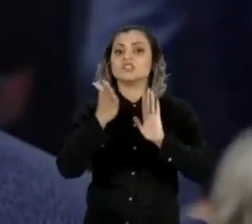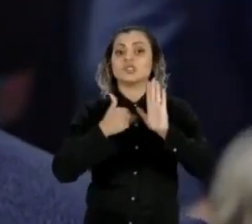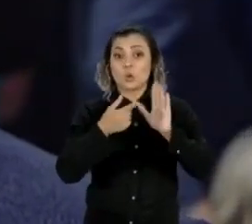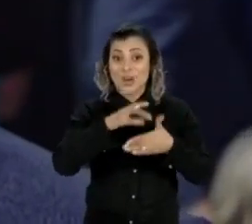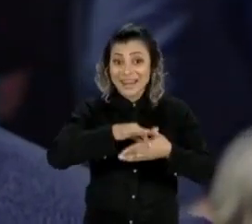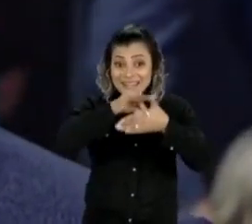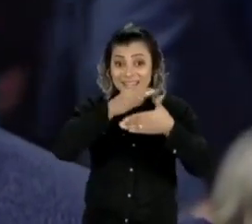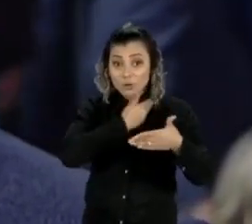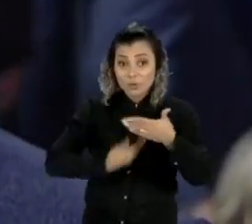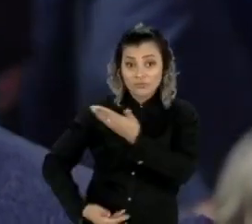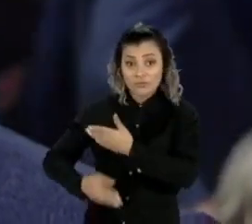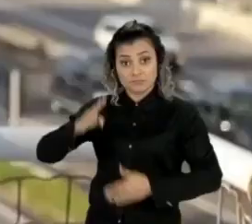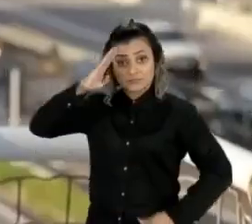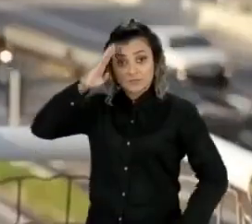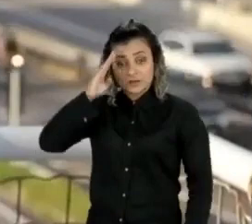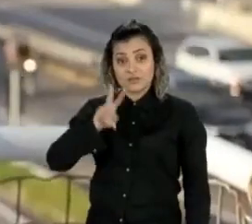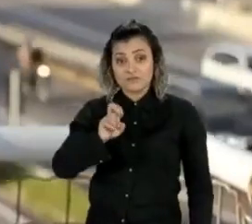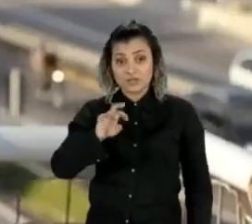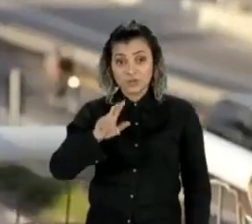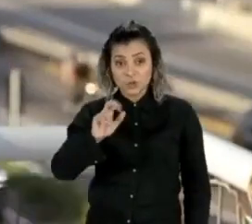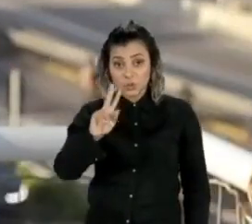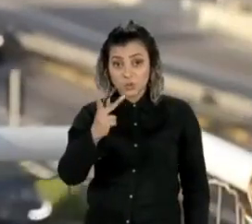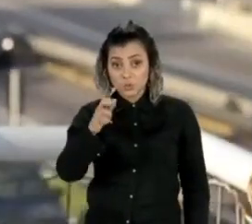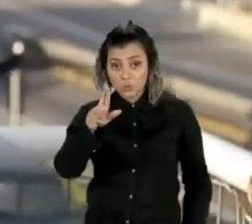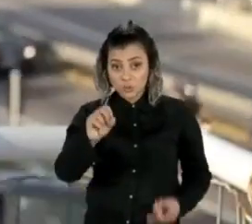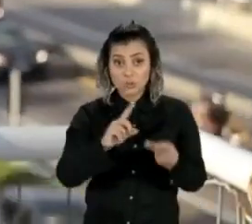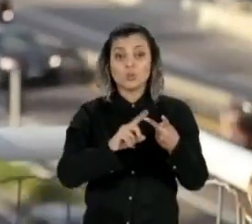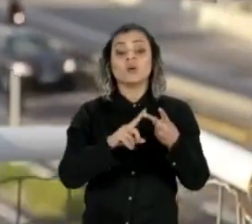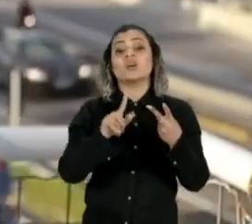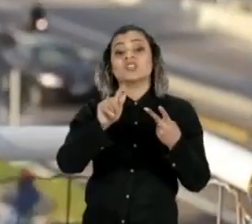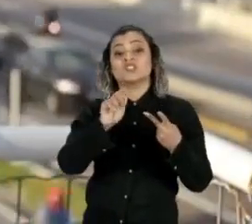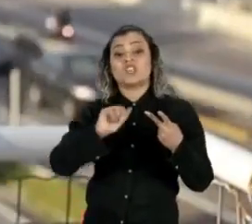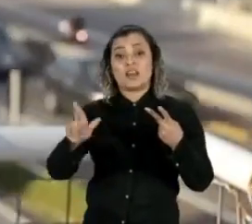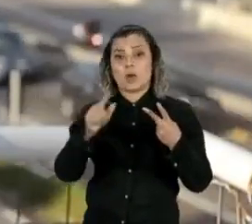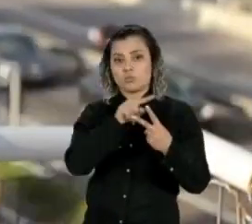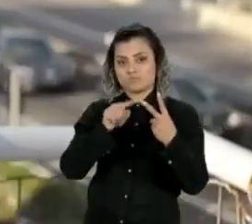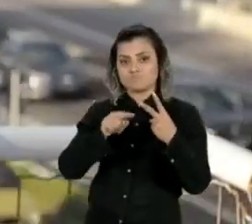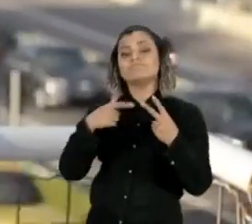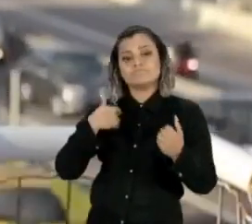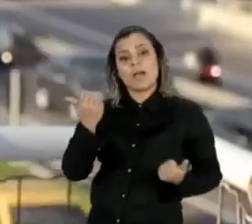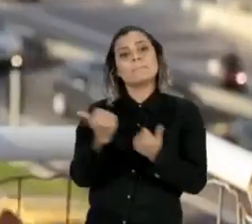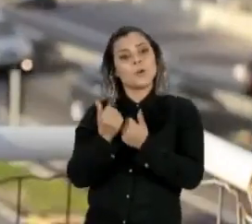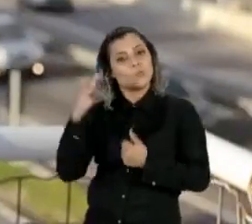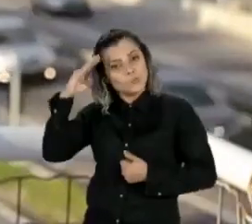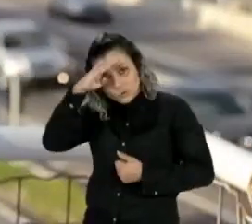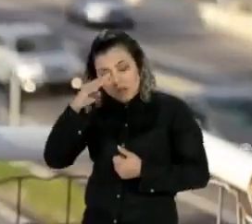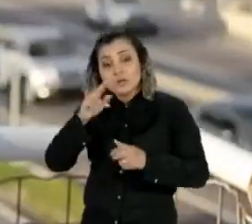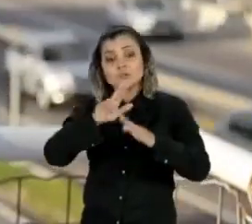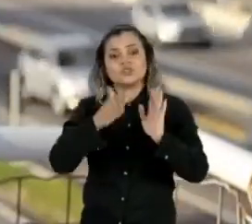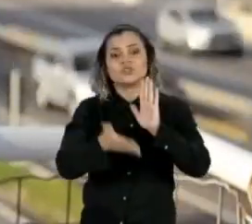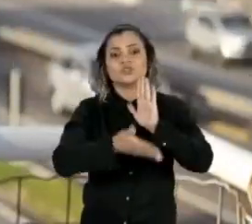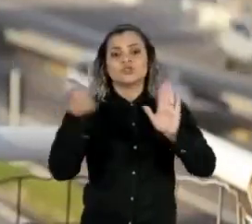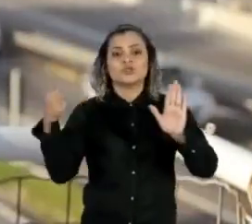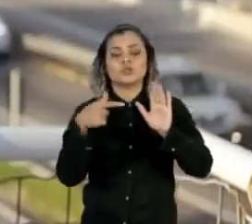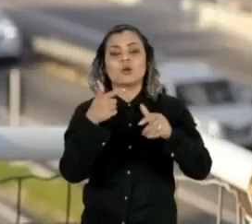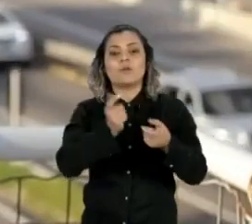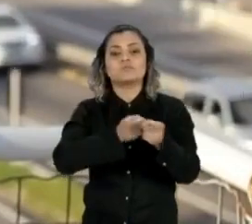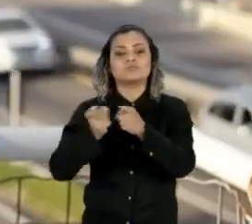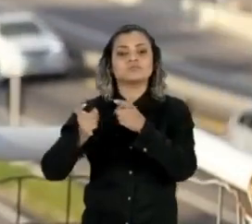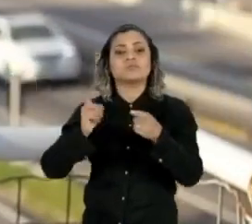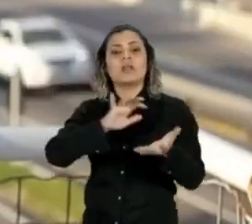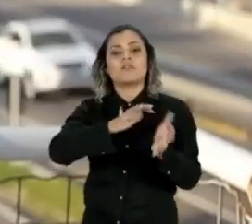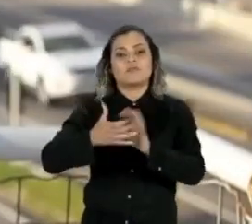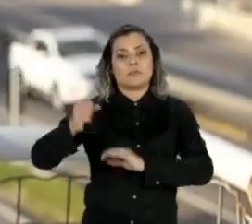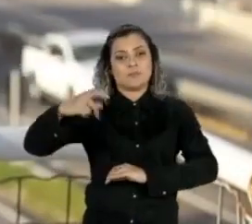líder do governo, o Major Vitor Hugo, e o deputado-general Giral, ambos ligados a Bolsonaro, da comissão especial que analisa a reforma